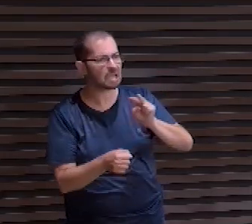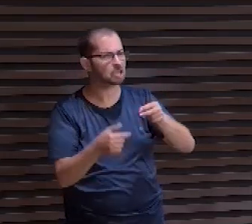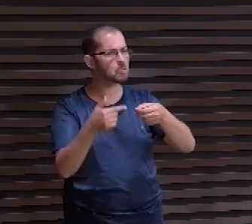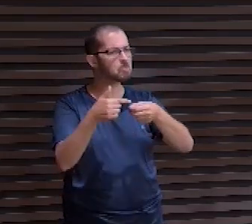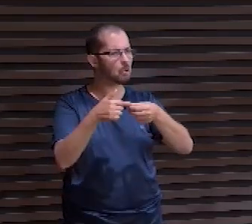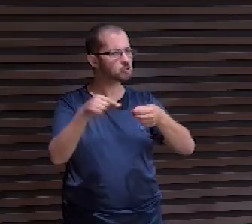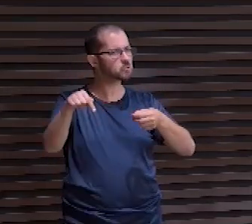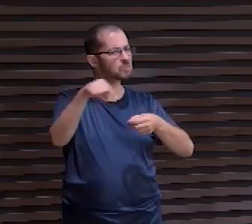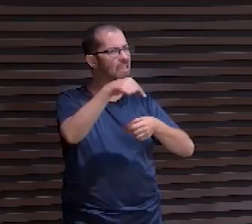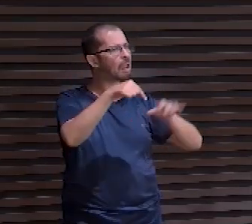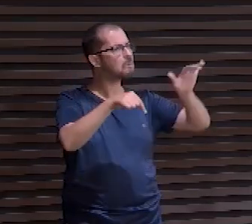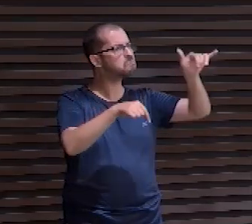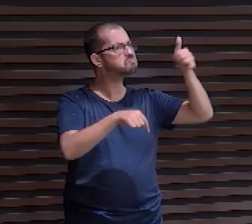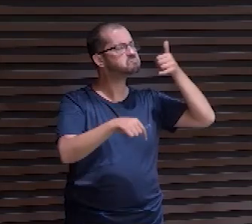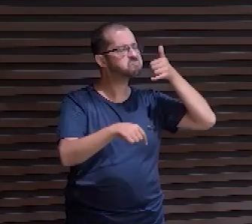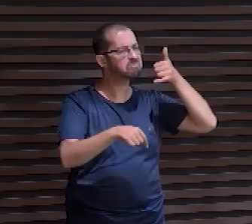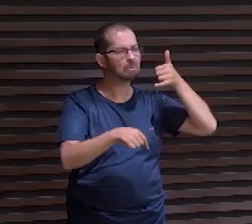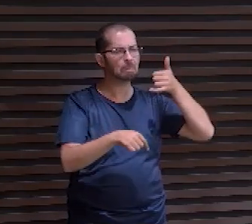atenderia o chamado.